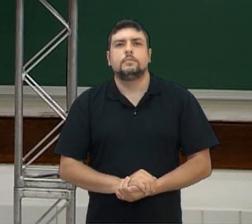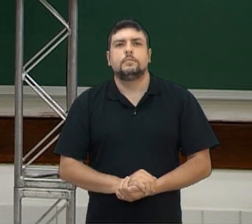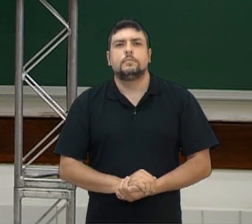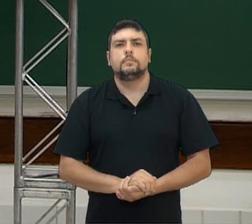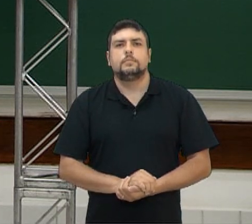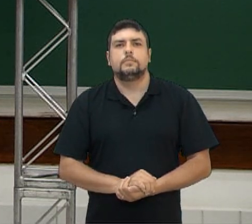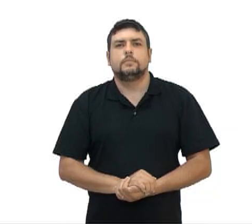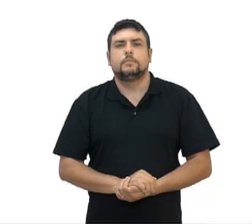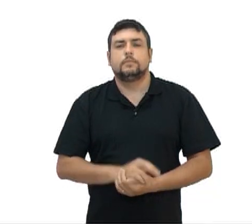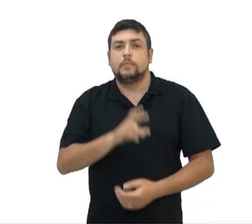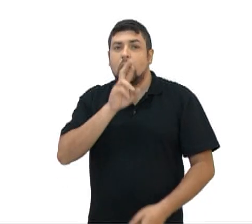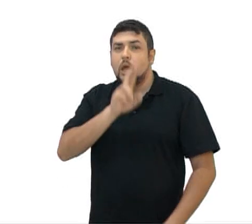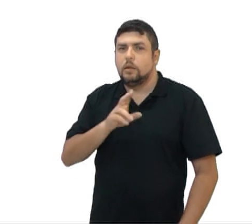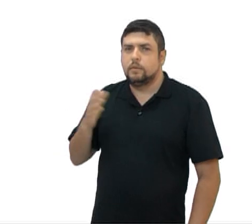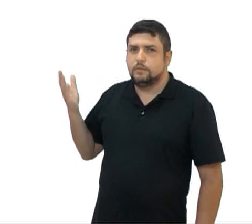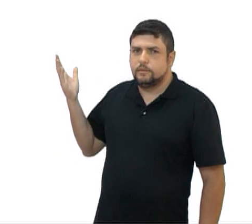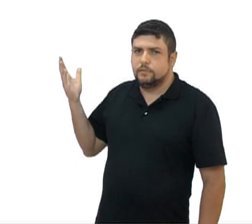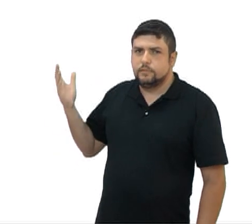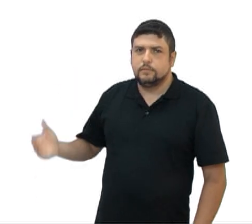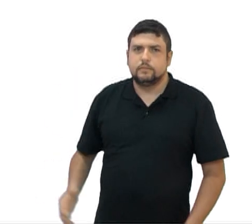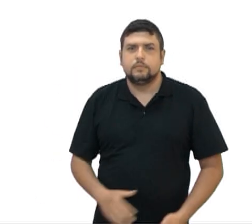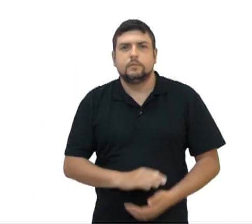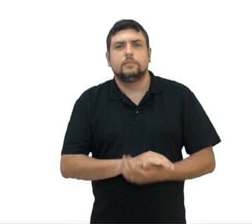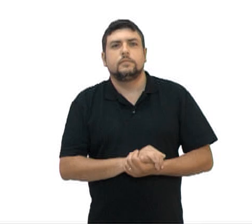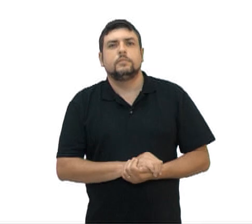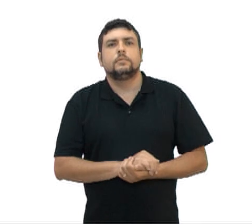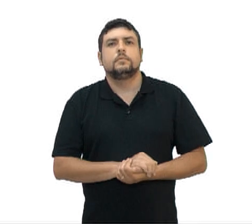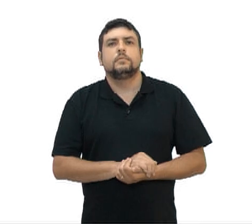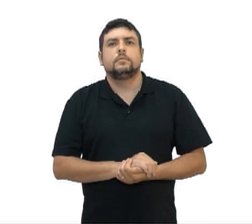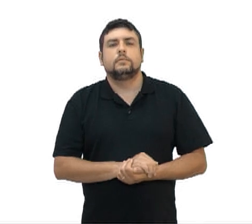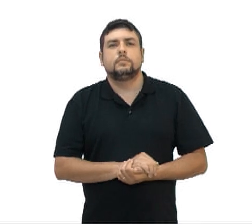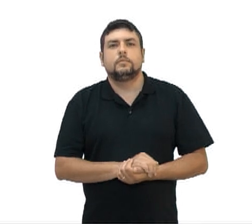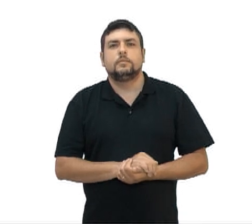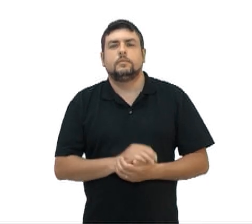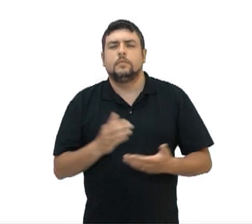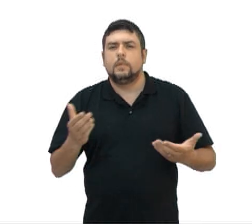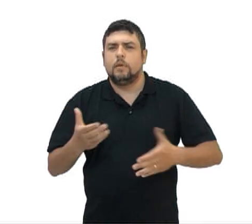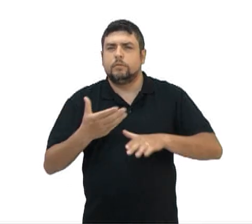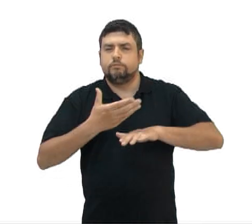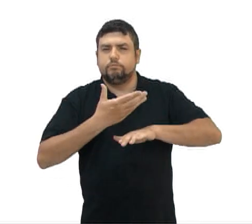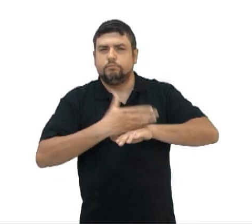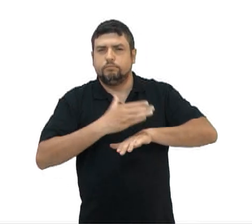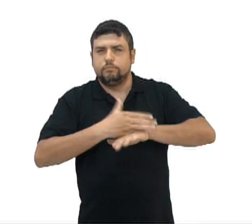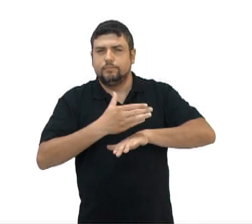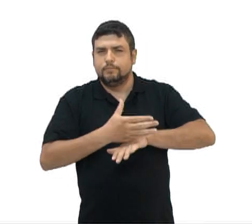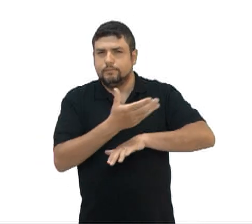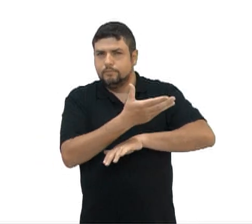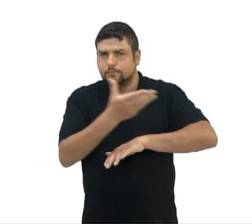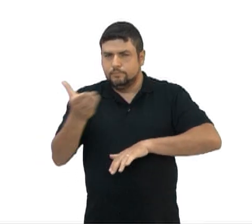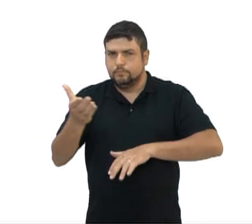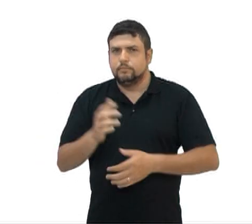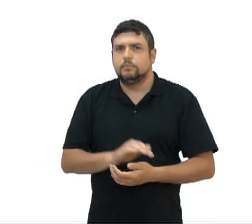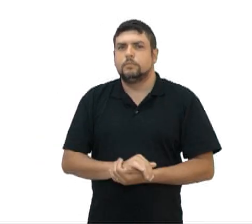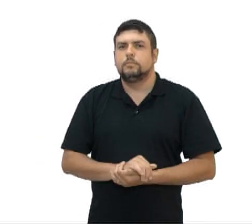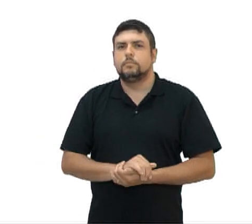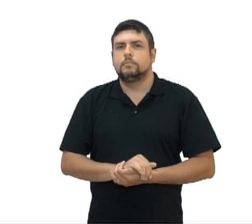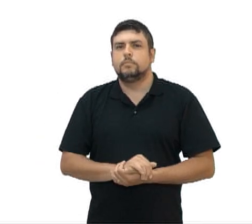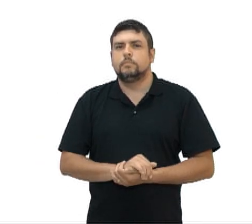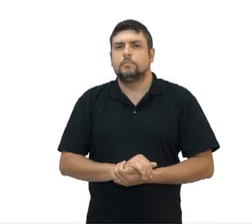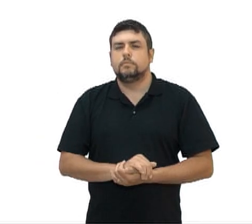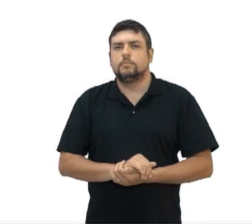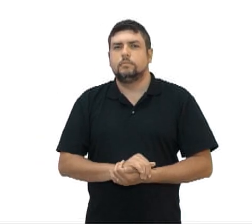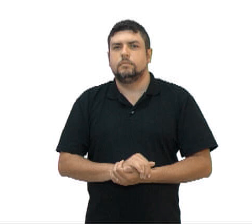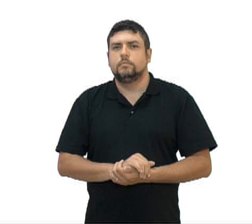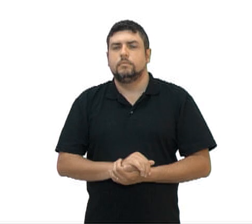A solução que nós vimos. E agora, um exercício para vocês fazerem. Os perímetros